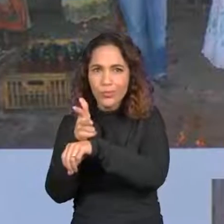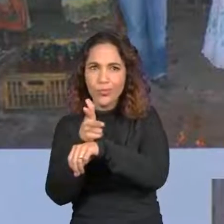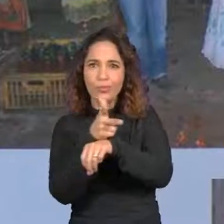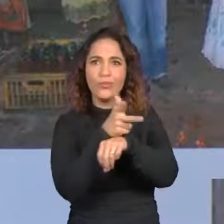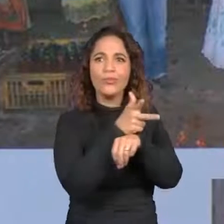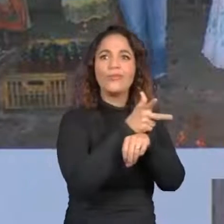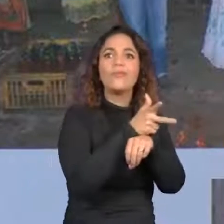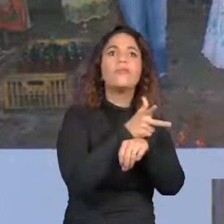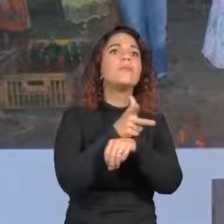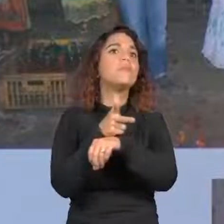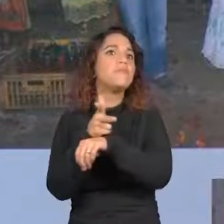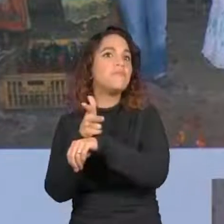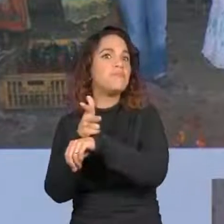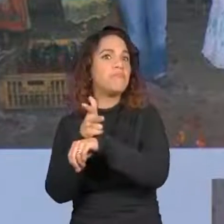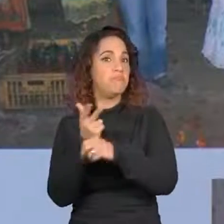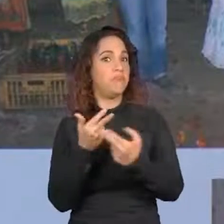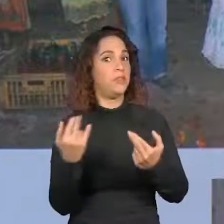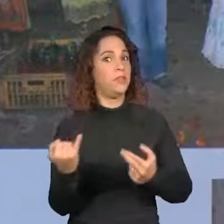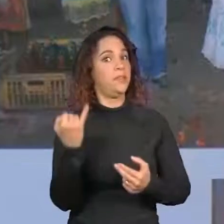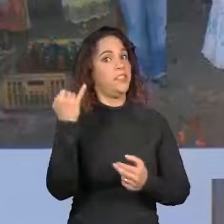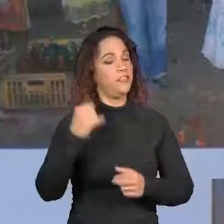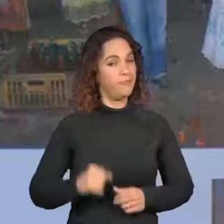algum momento muito importante.